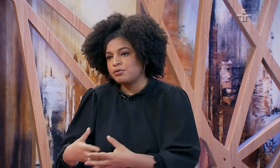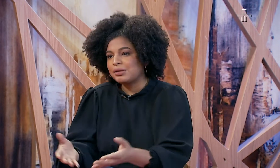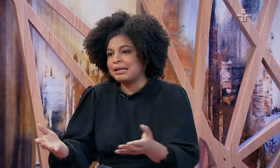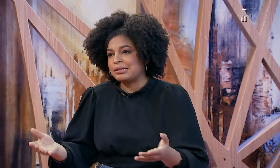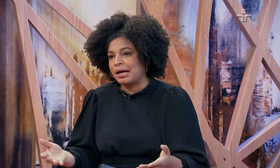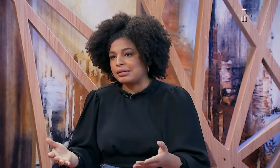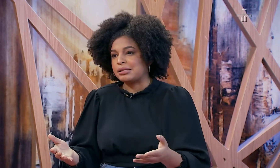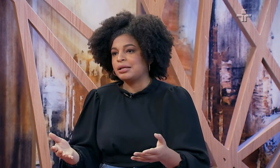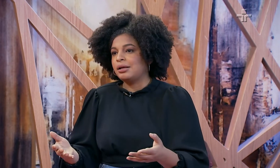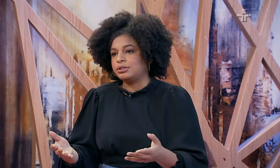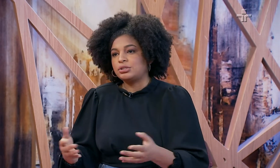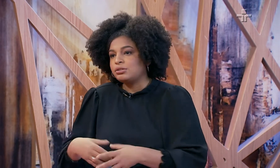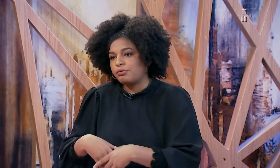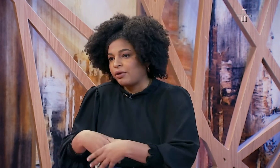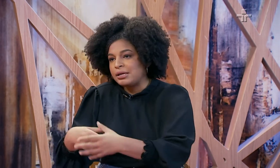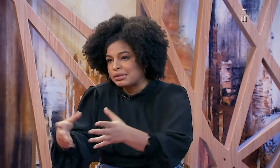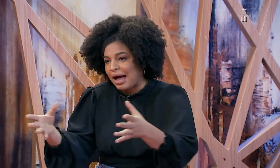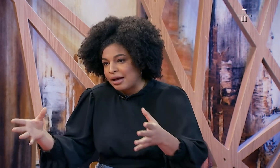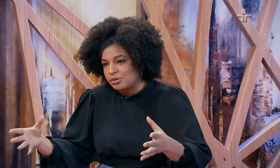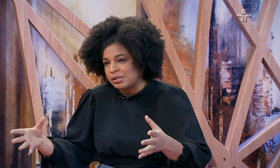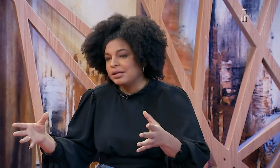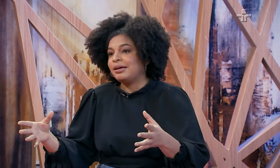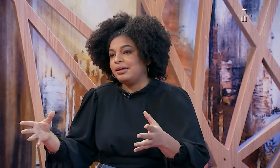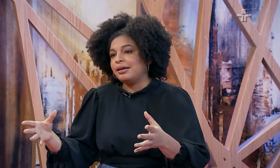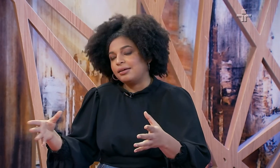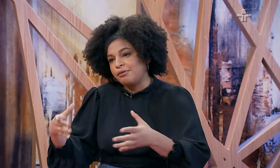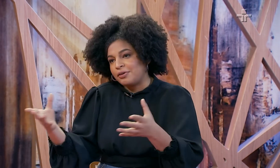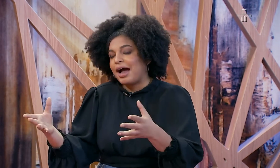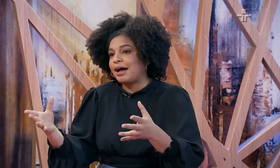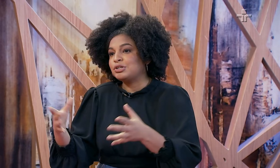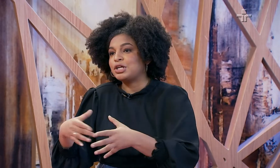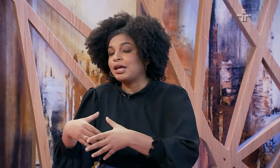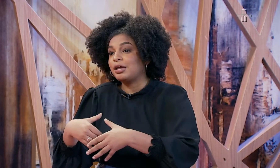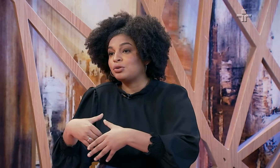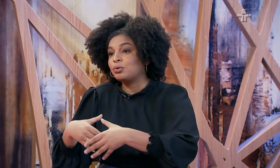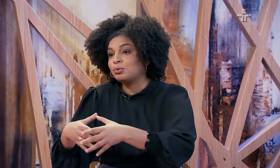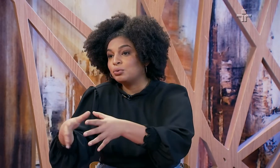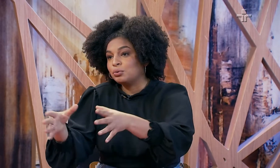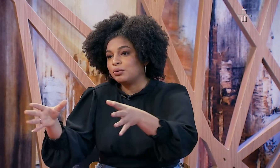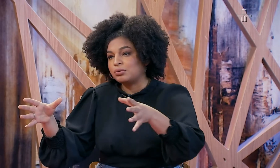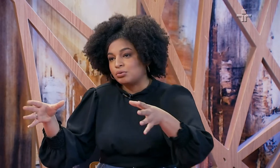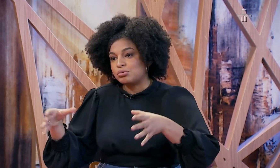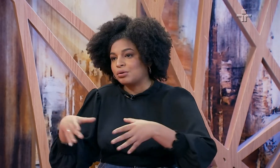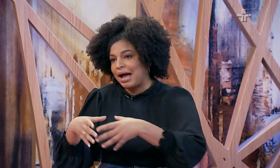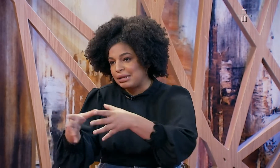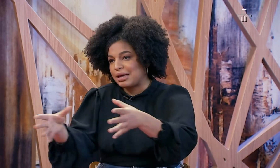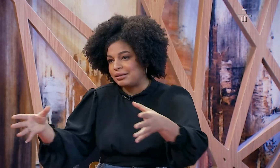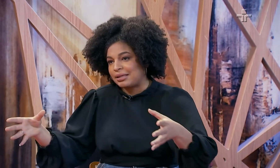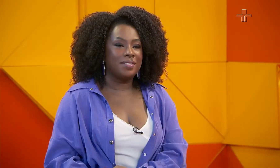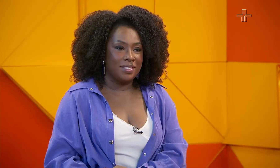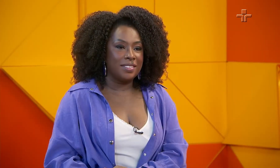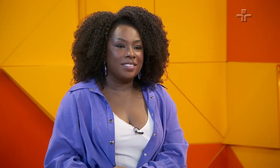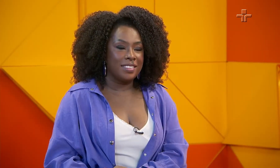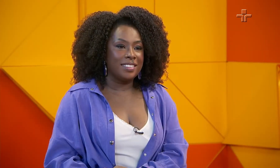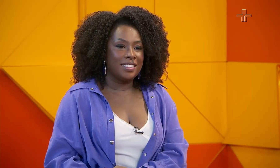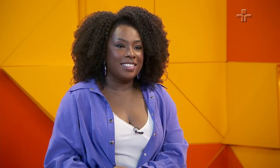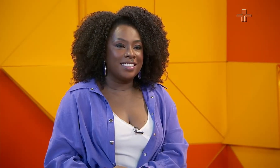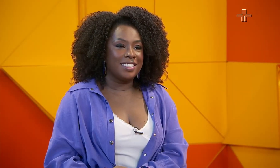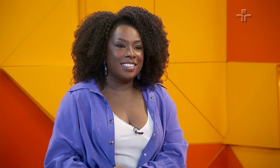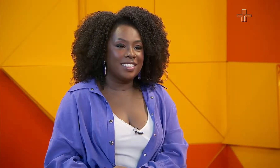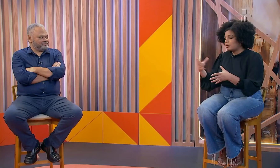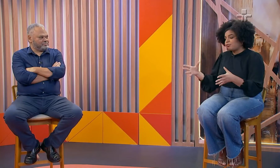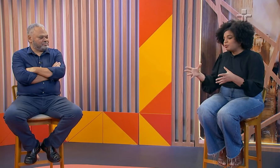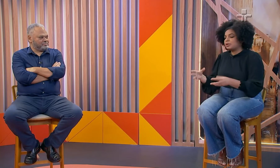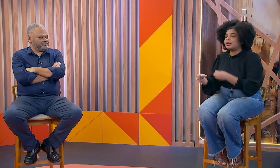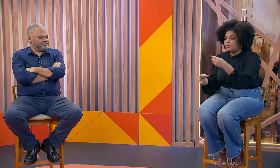bastante profissionalizadas. A gente tem diferentes rádios e, enfim, a rádio chega em todos os lugares aí, tá? Em todas as cidades.